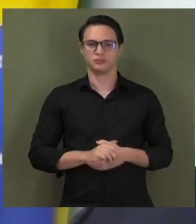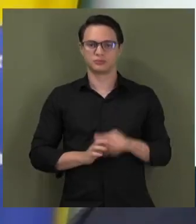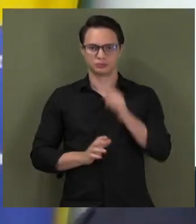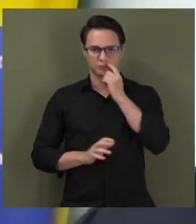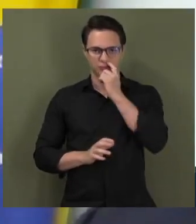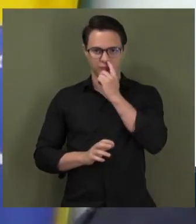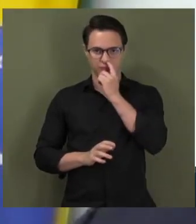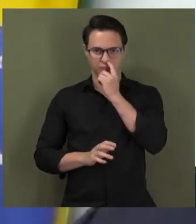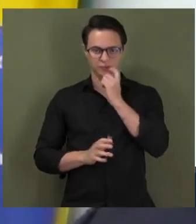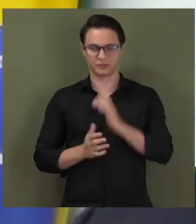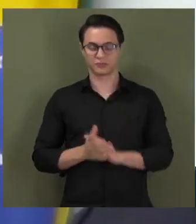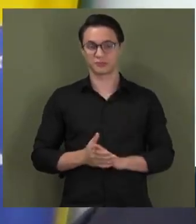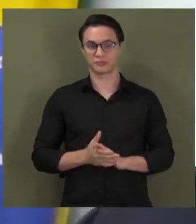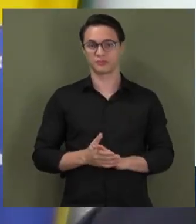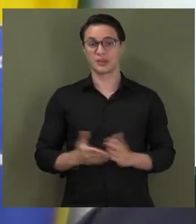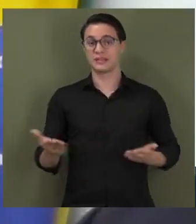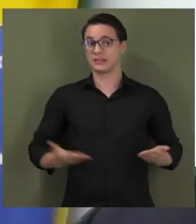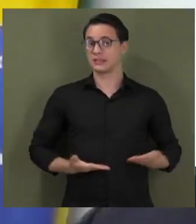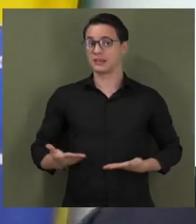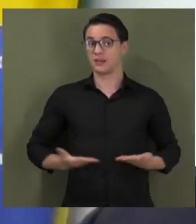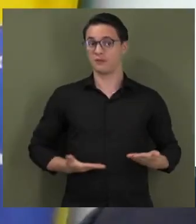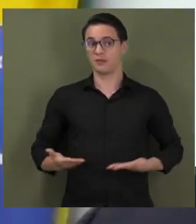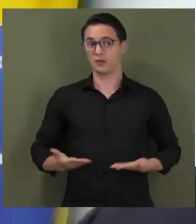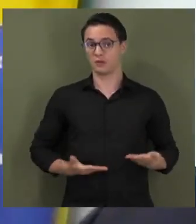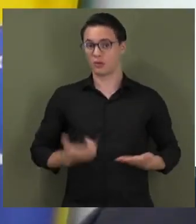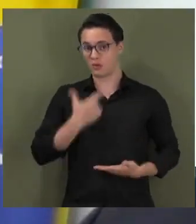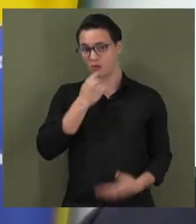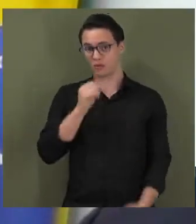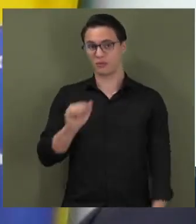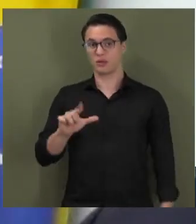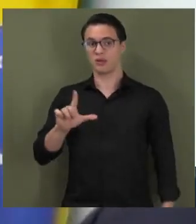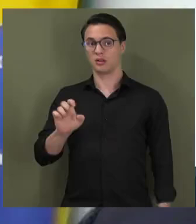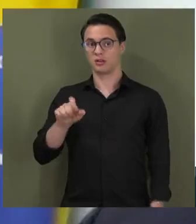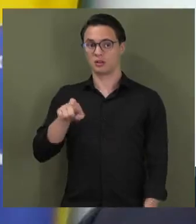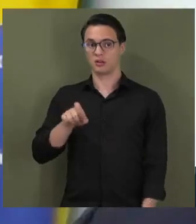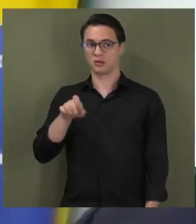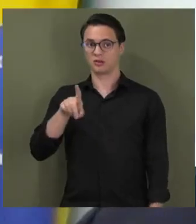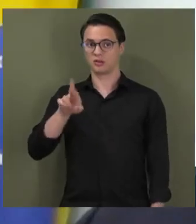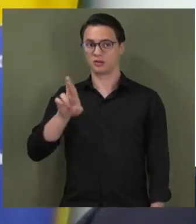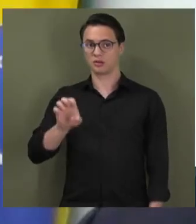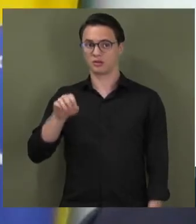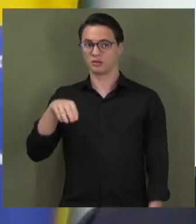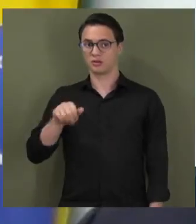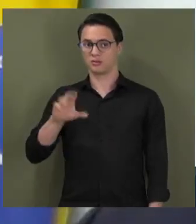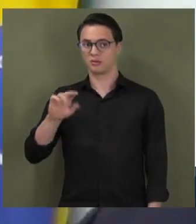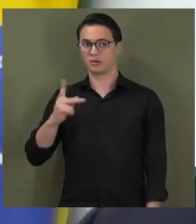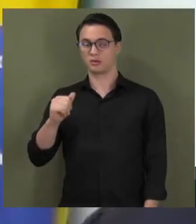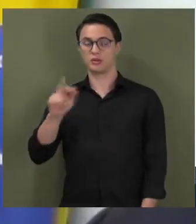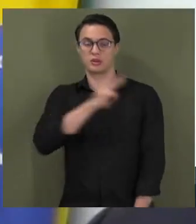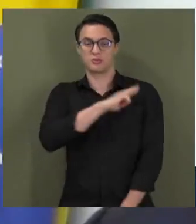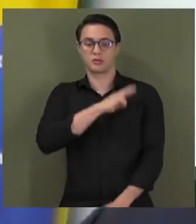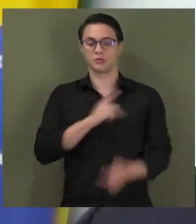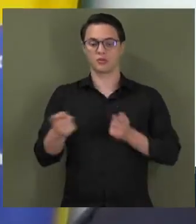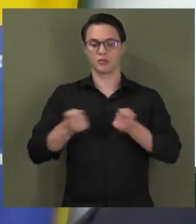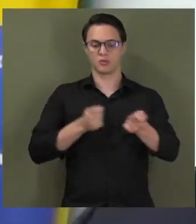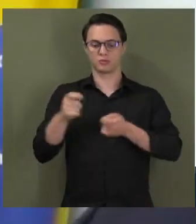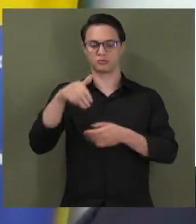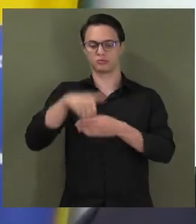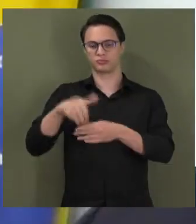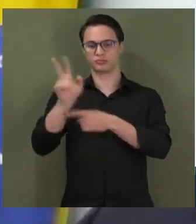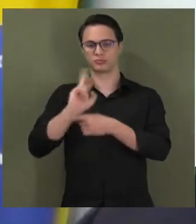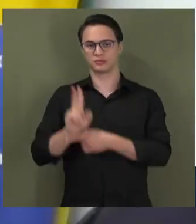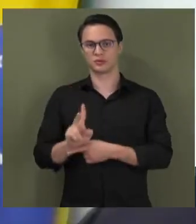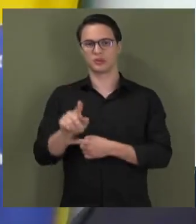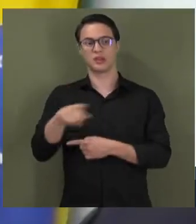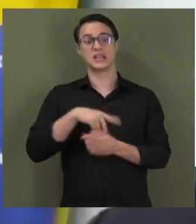O servidor Alexandre Machado, responsável pelo controle das inserções eleitorais no TSE, foi